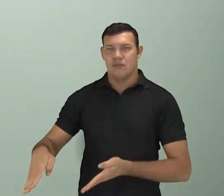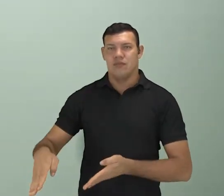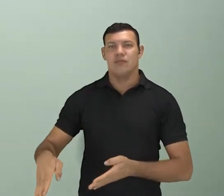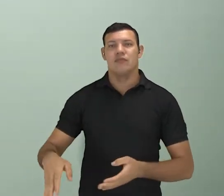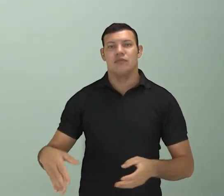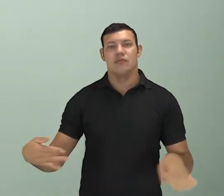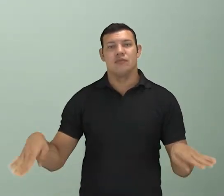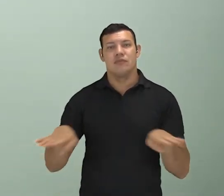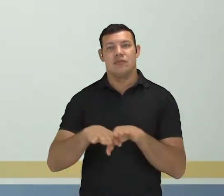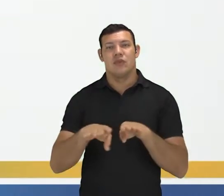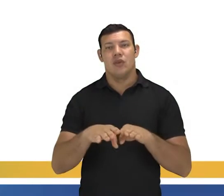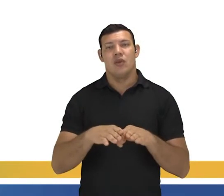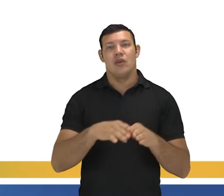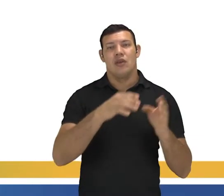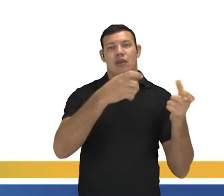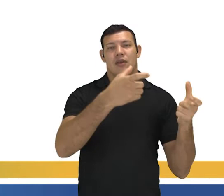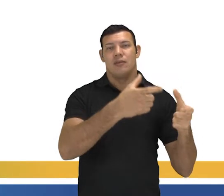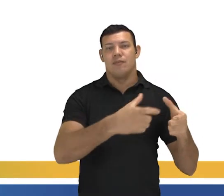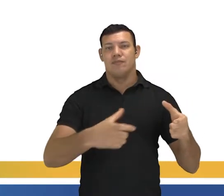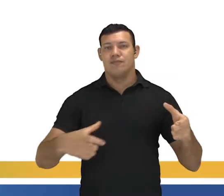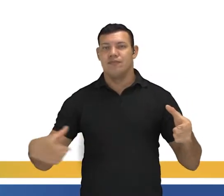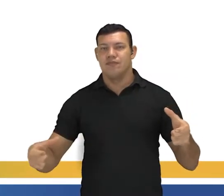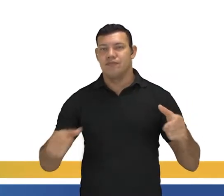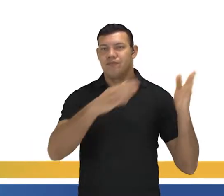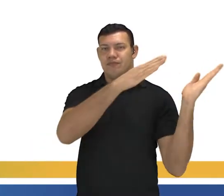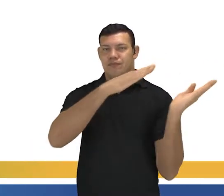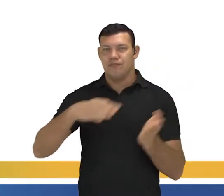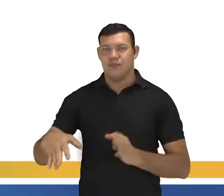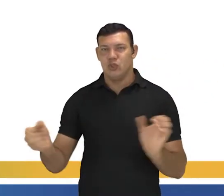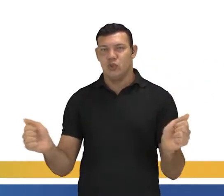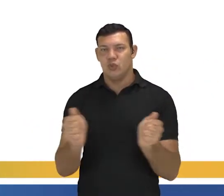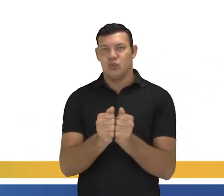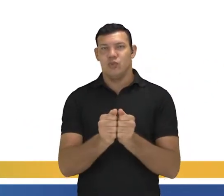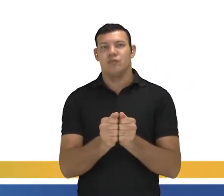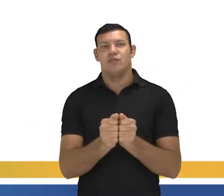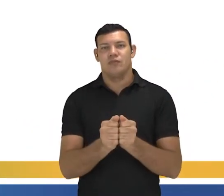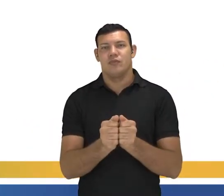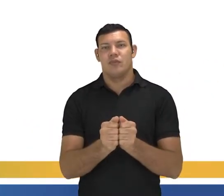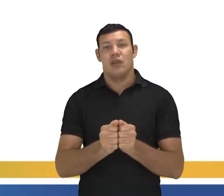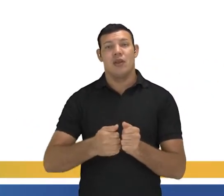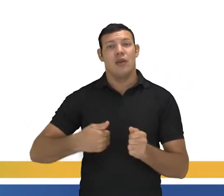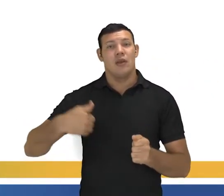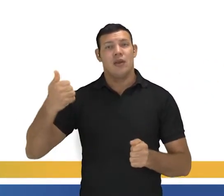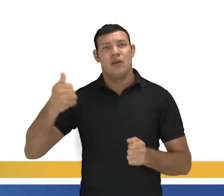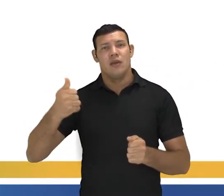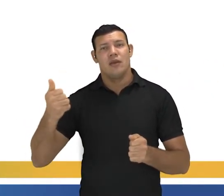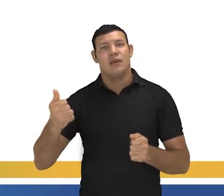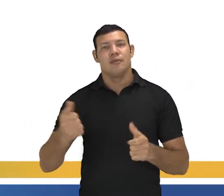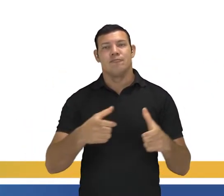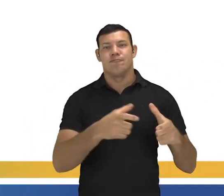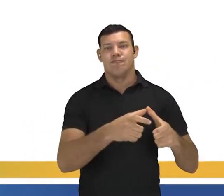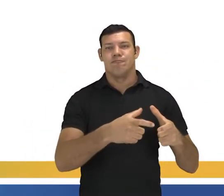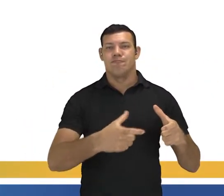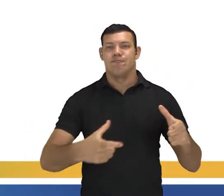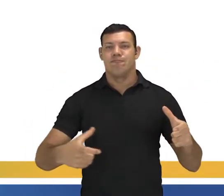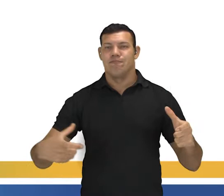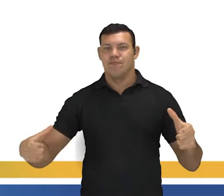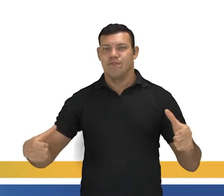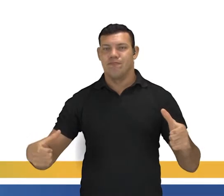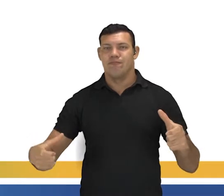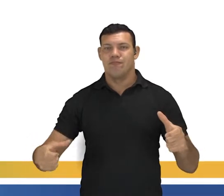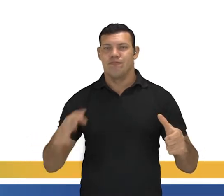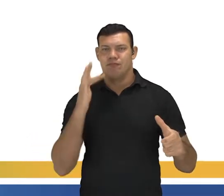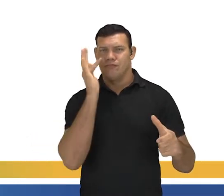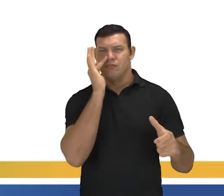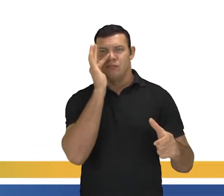Vamos estudar então cada um deles a partir de agora. Vamos considerar a primeiro, que é a associação de resistores em série.